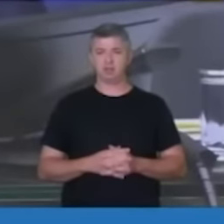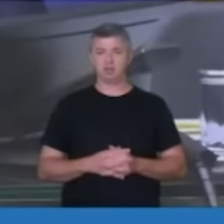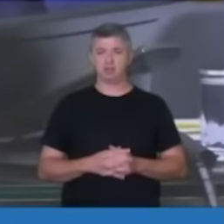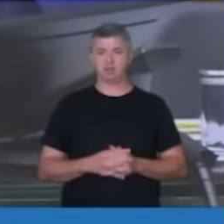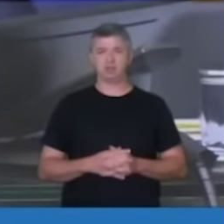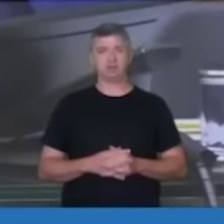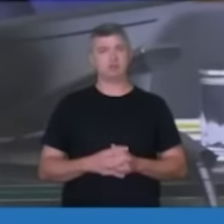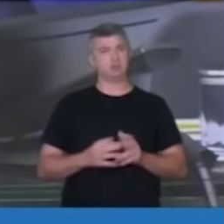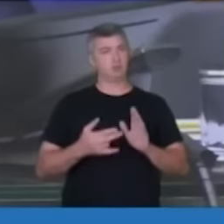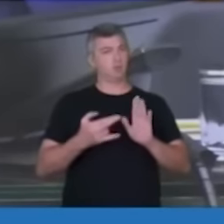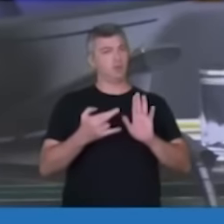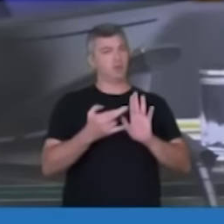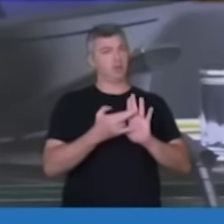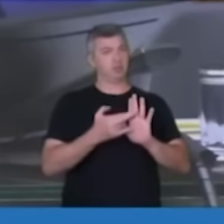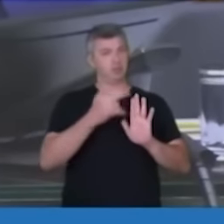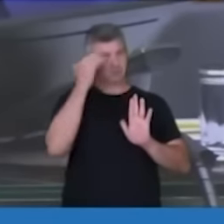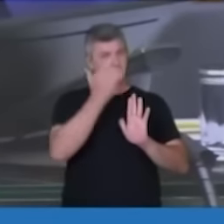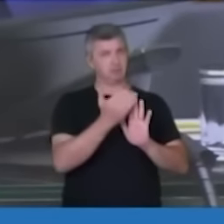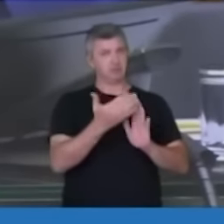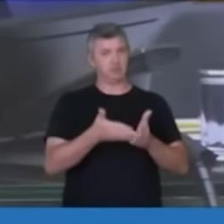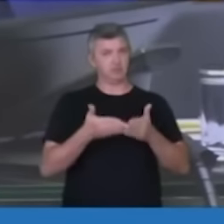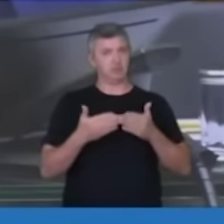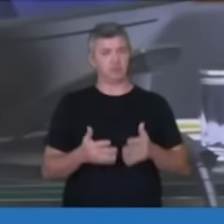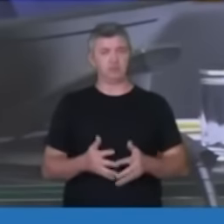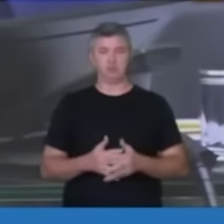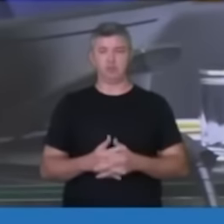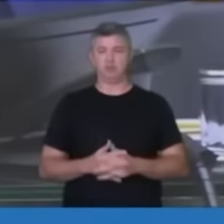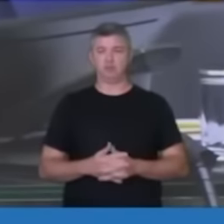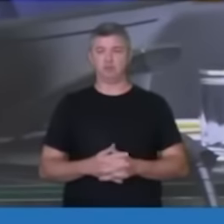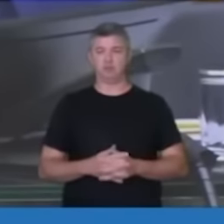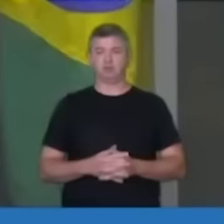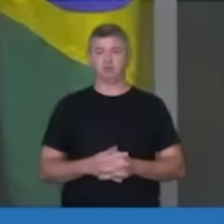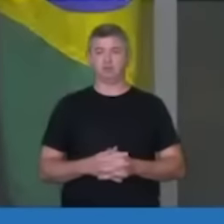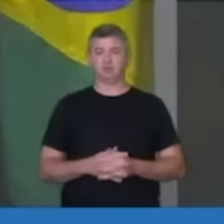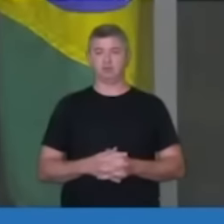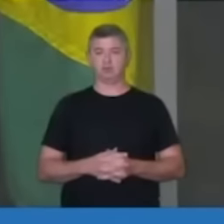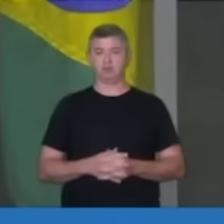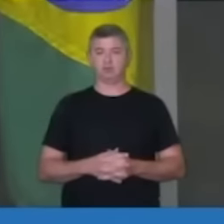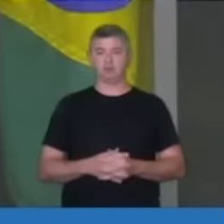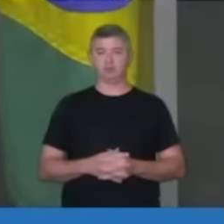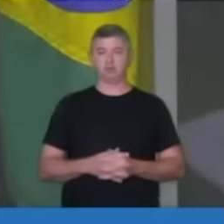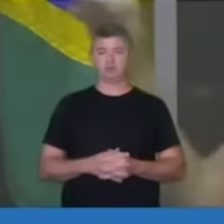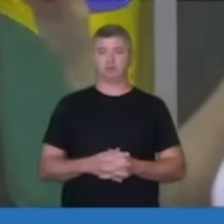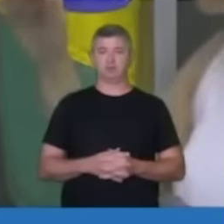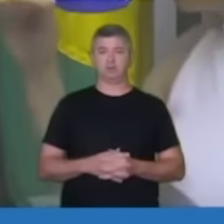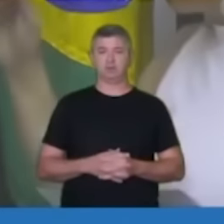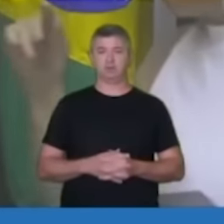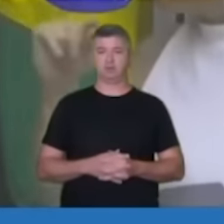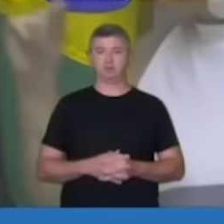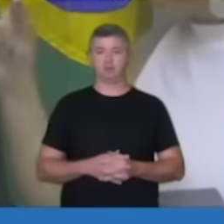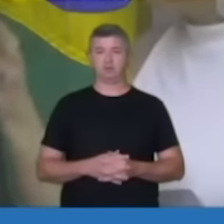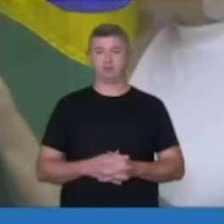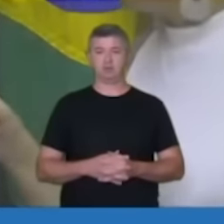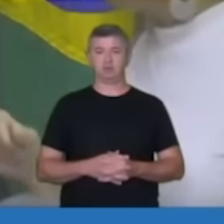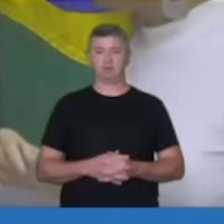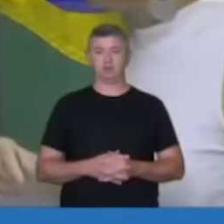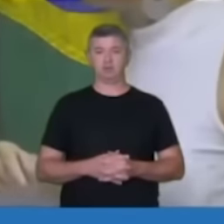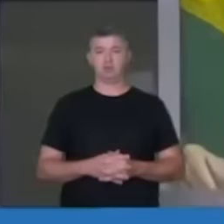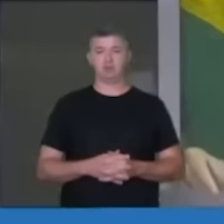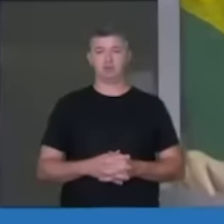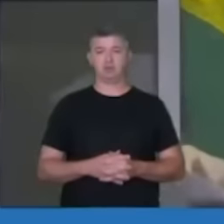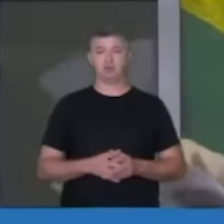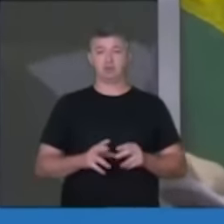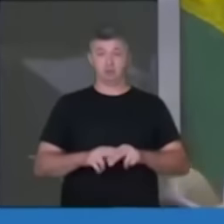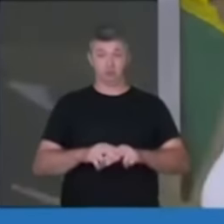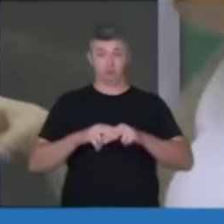de forma regimental Por favor posso pode continuar de forma regimental diante